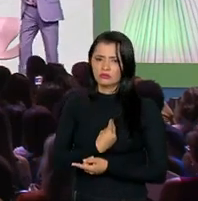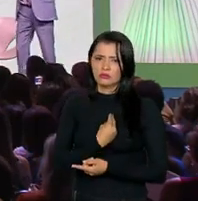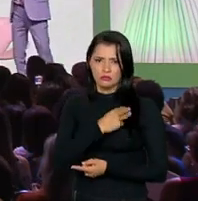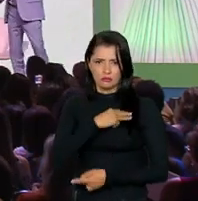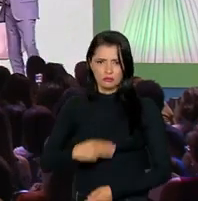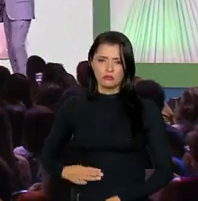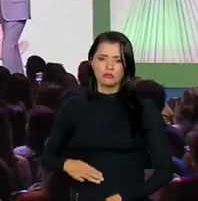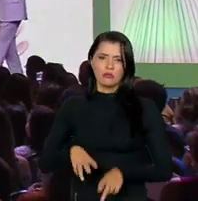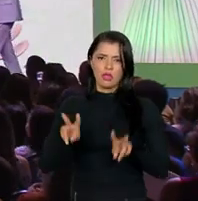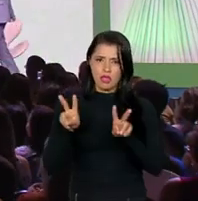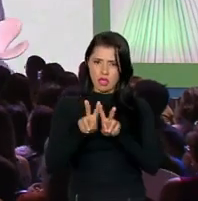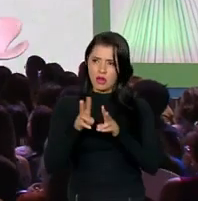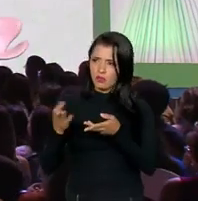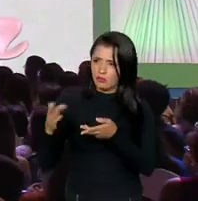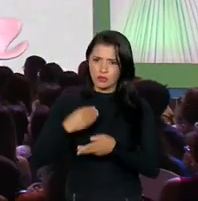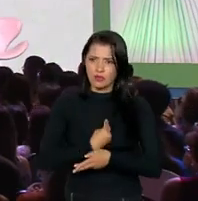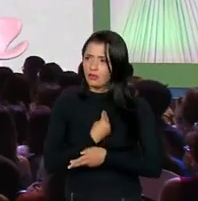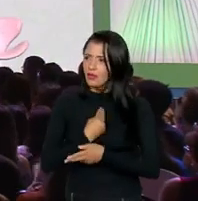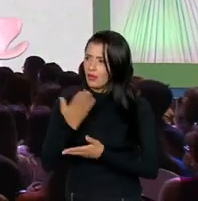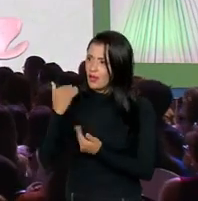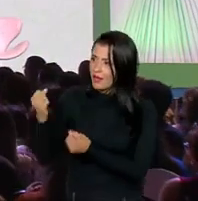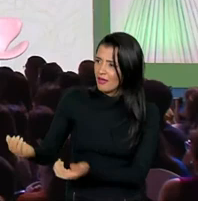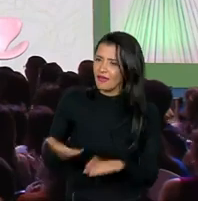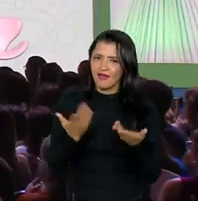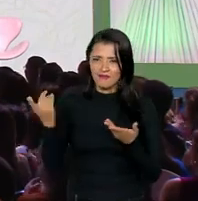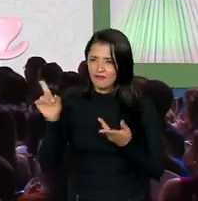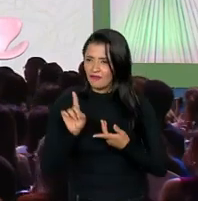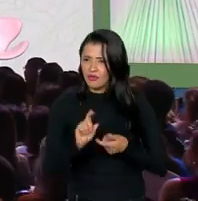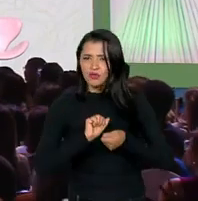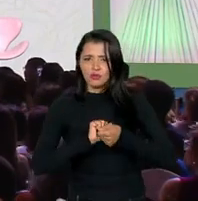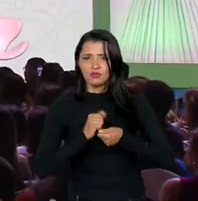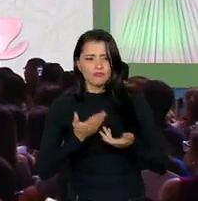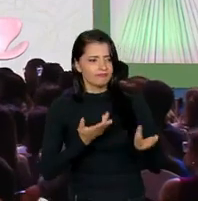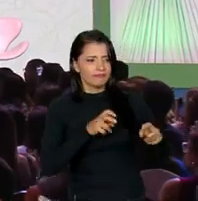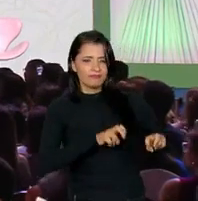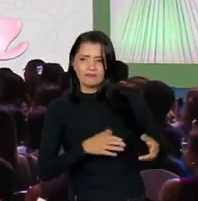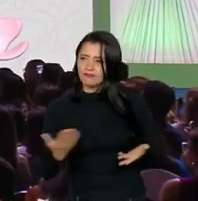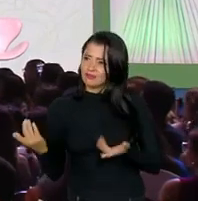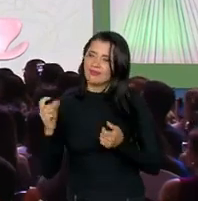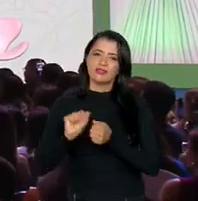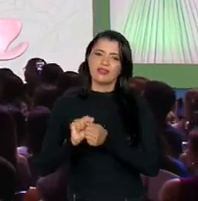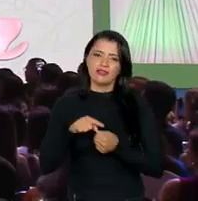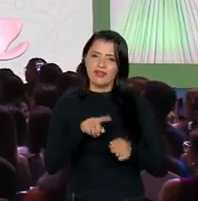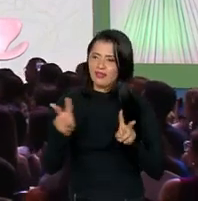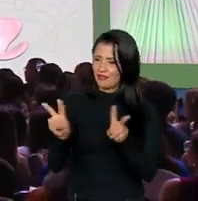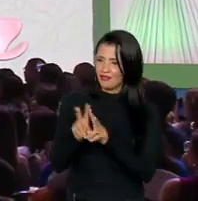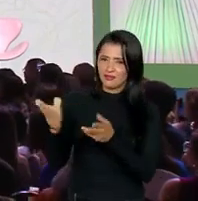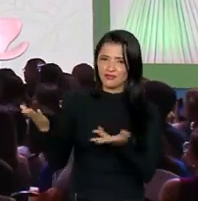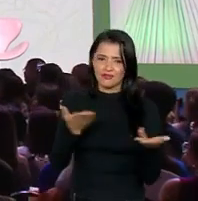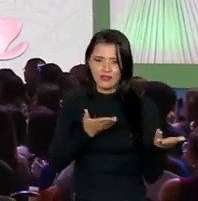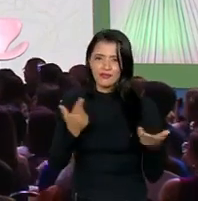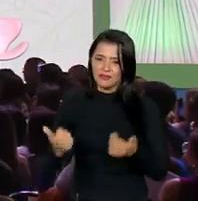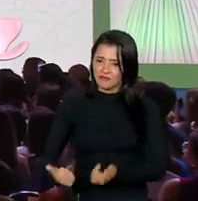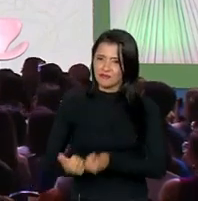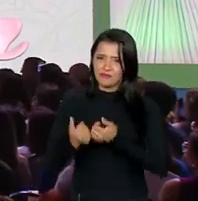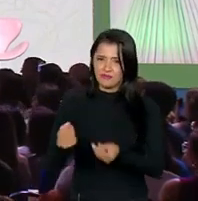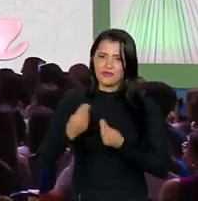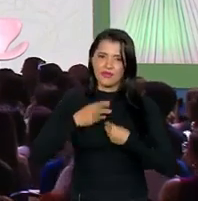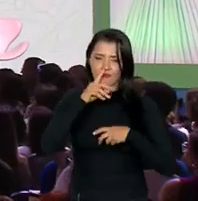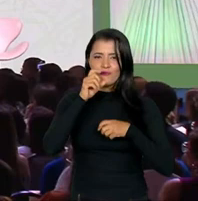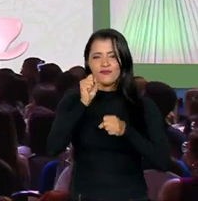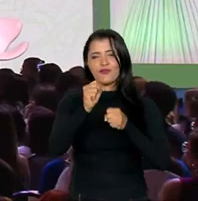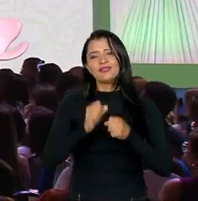ministro Wellington Dias, uma salva de palmas aqui para ele. Vem para cá, fica aqui comigo. Fica aqui comigo, Wellington. Você vai me dar força aqui.